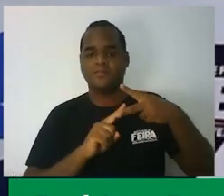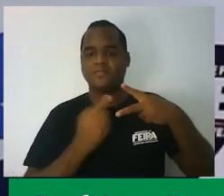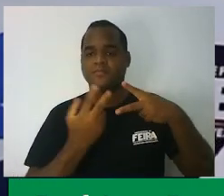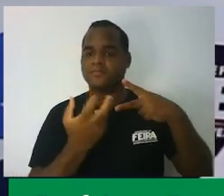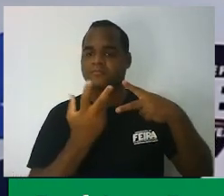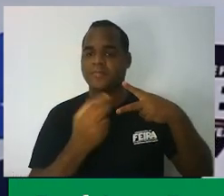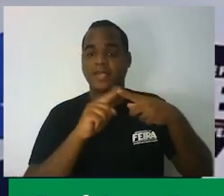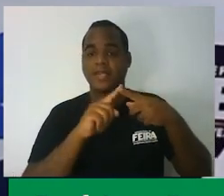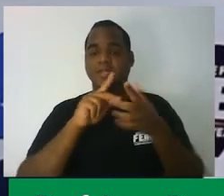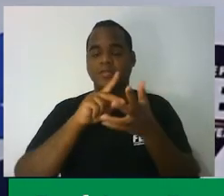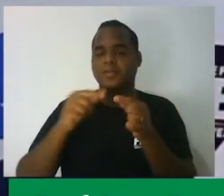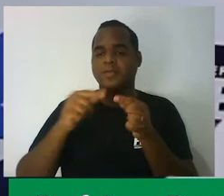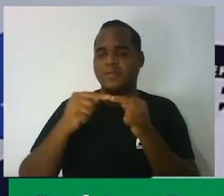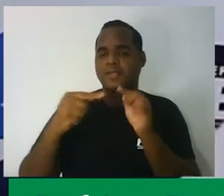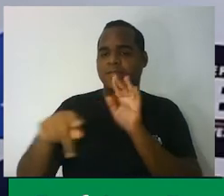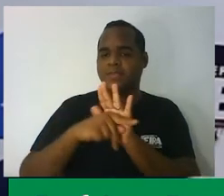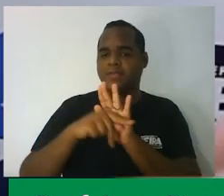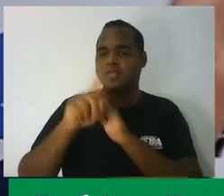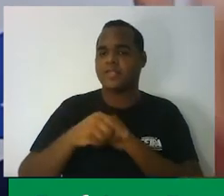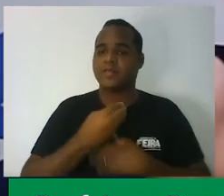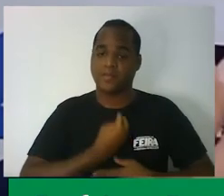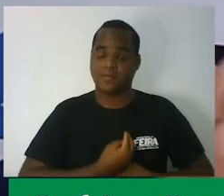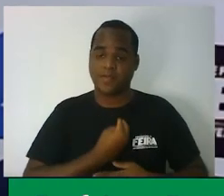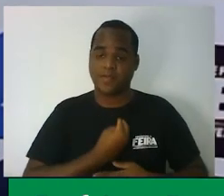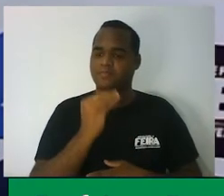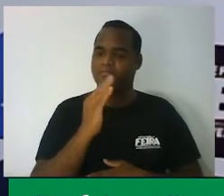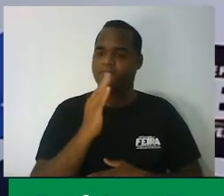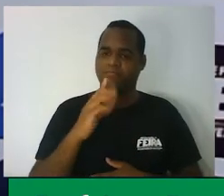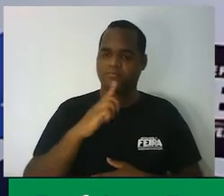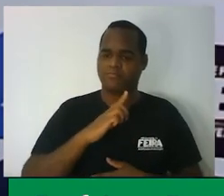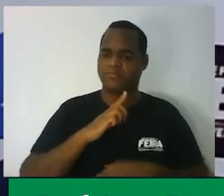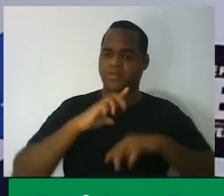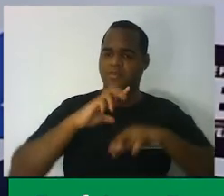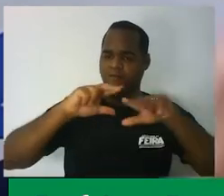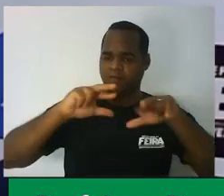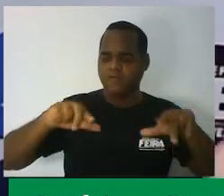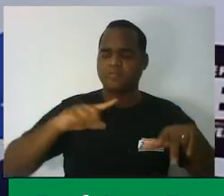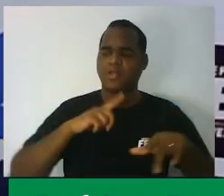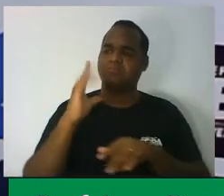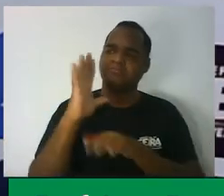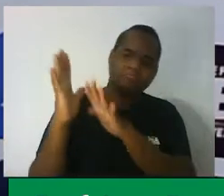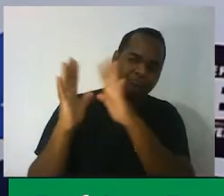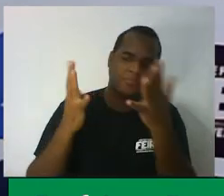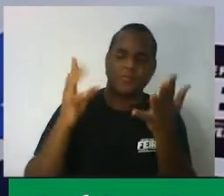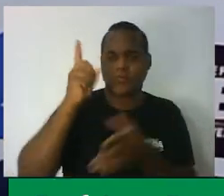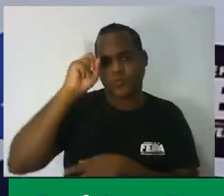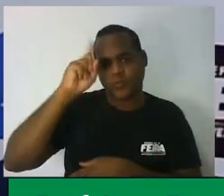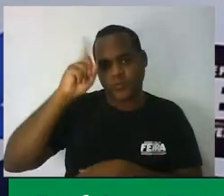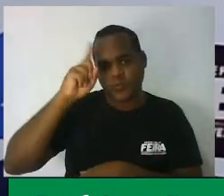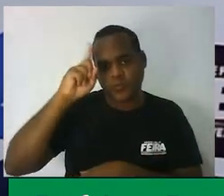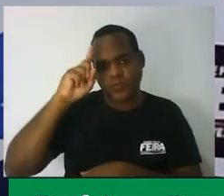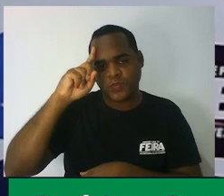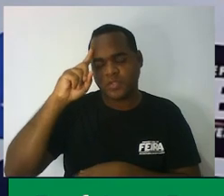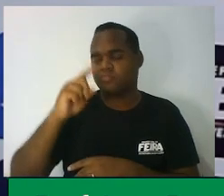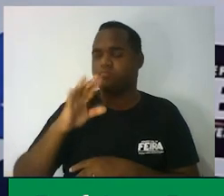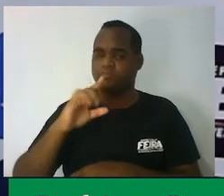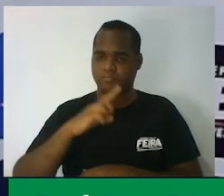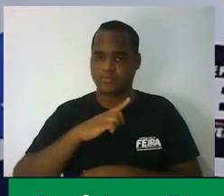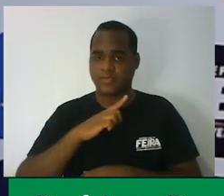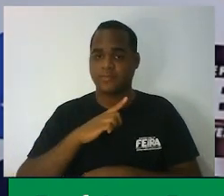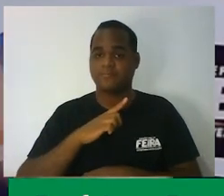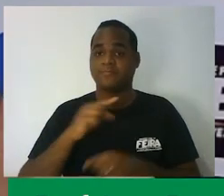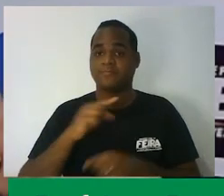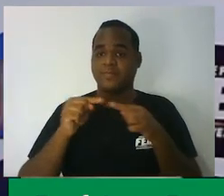que a geometria faz parte da natureza. Na natureza, existe muito de geometria. Trouxe para você aí o caso